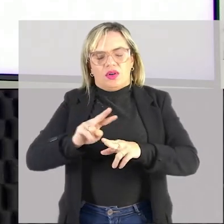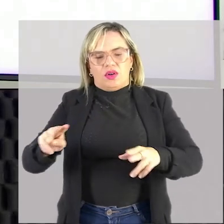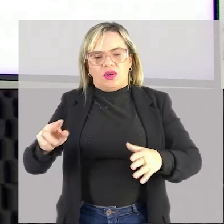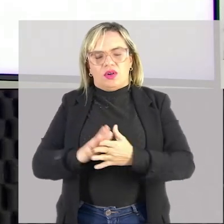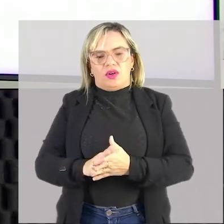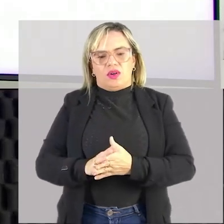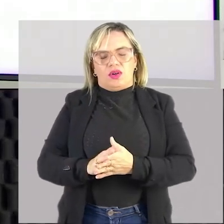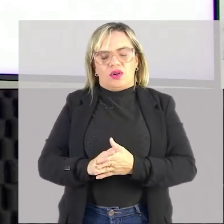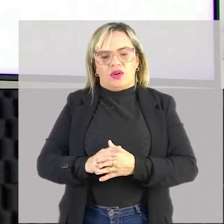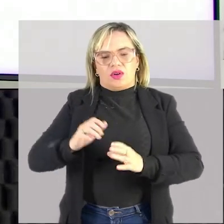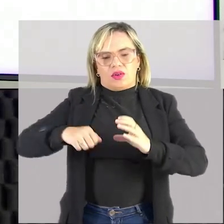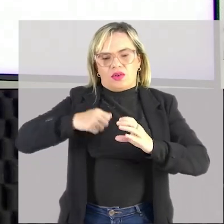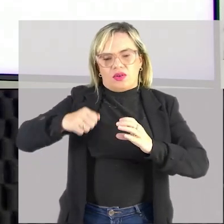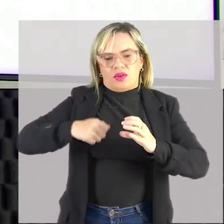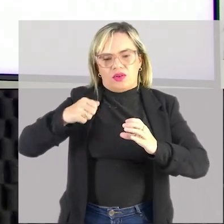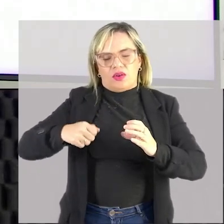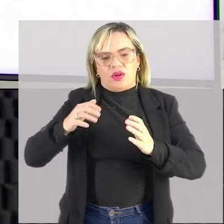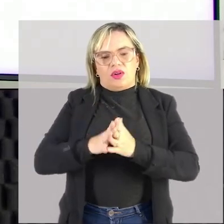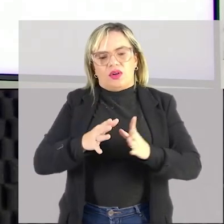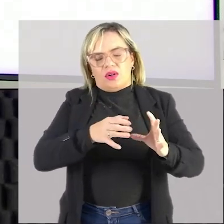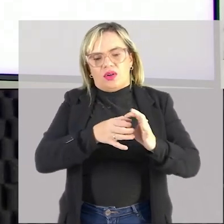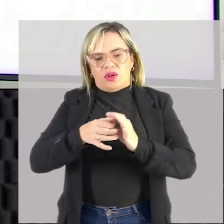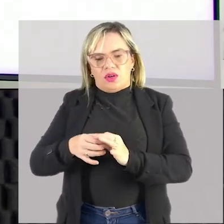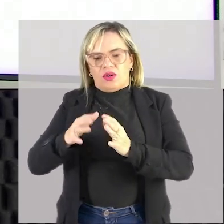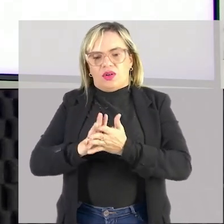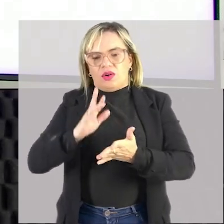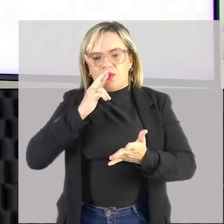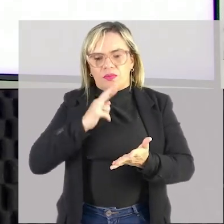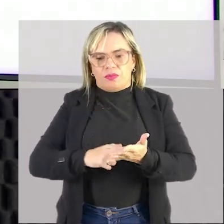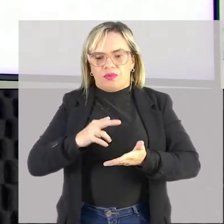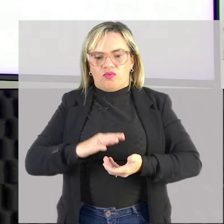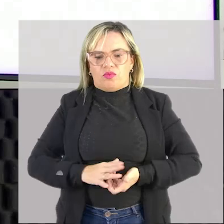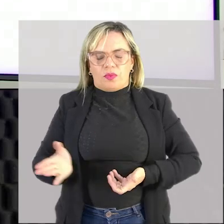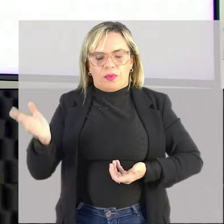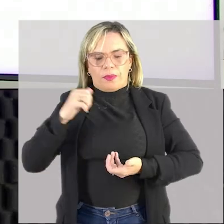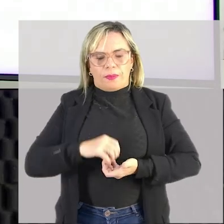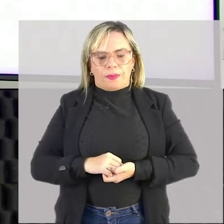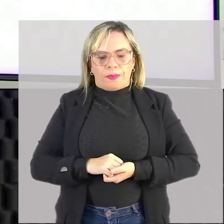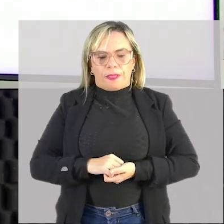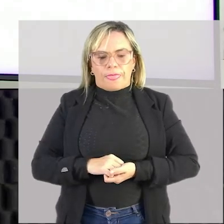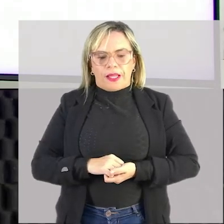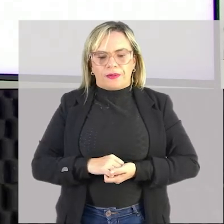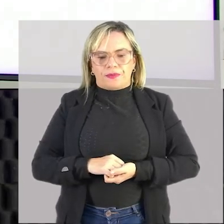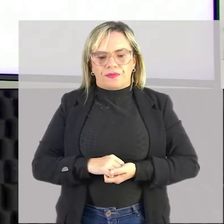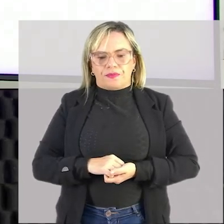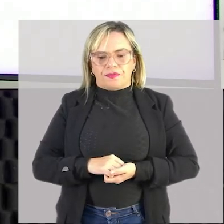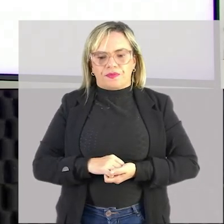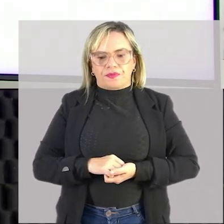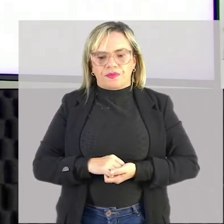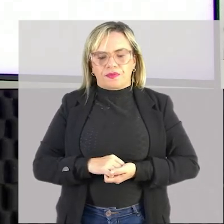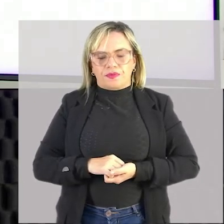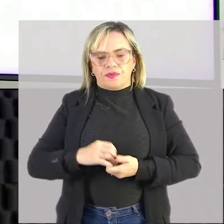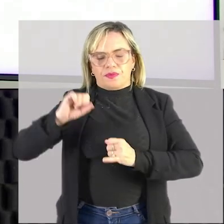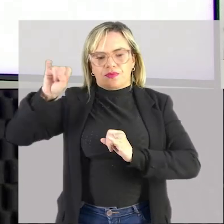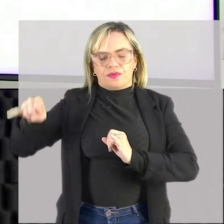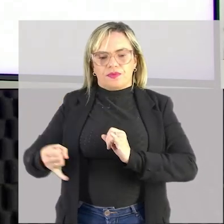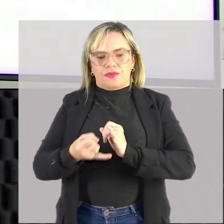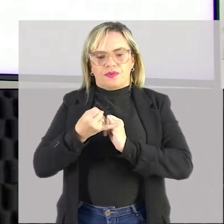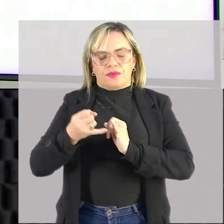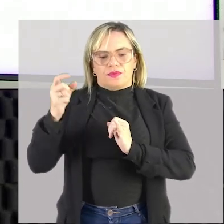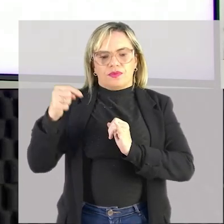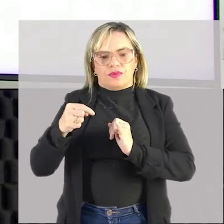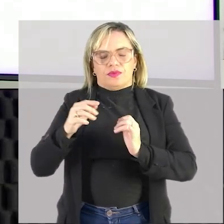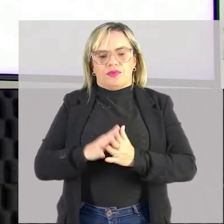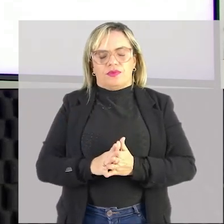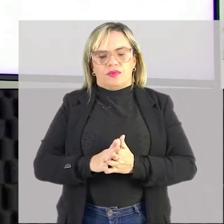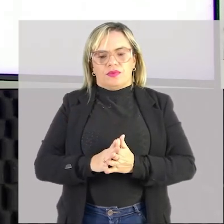outros vídeos e também em outras questões que nós respondemos aqui. Então, vamos lá. Então, sobre a questão jesuítica no Maranhão, nesse período,